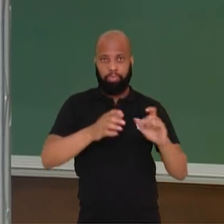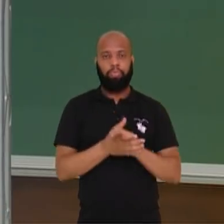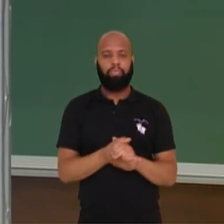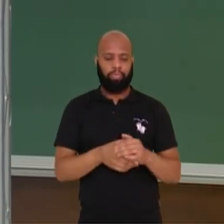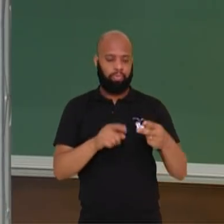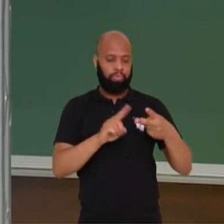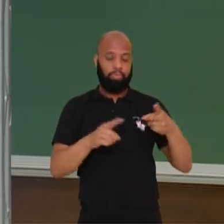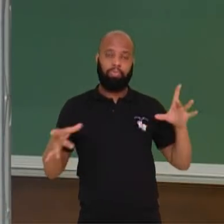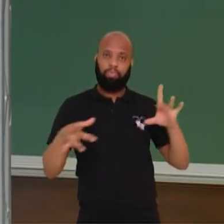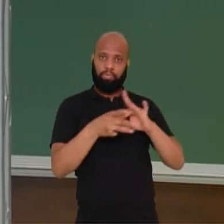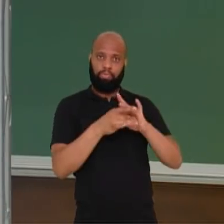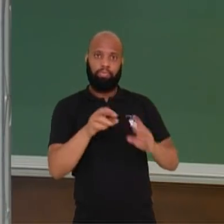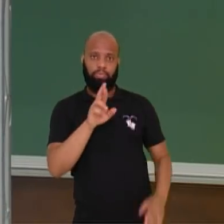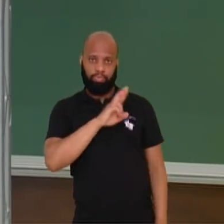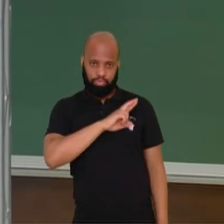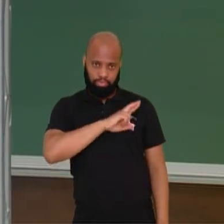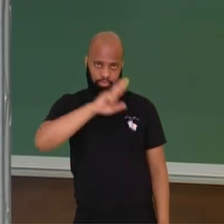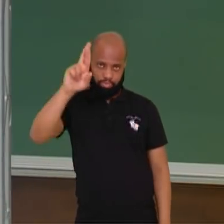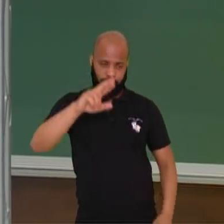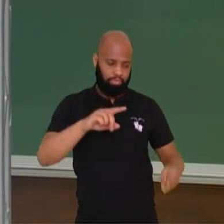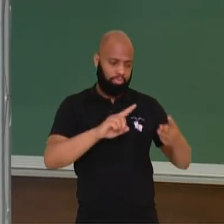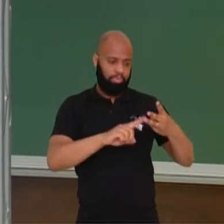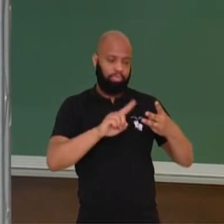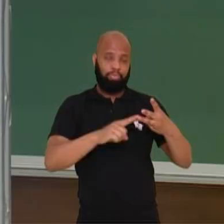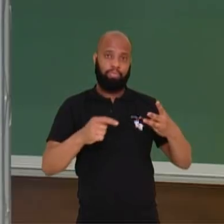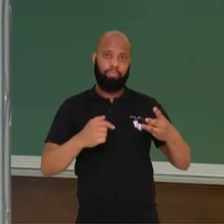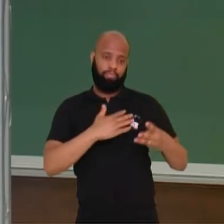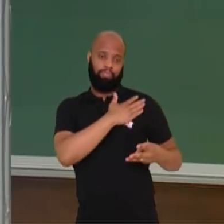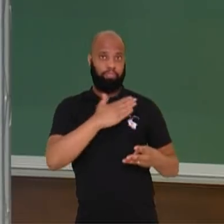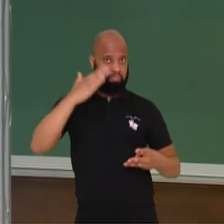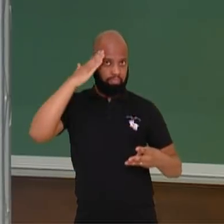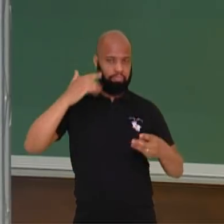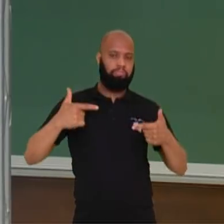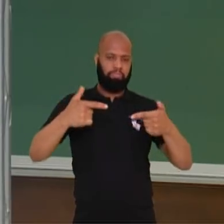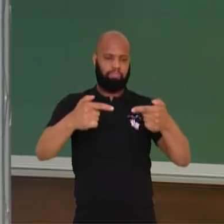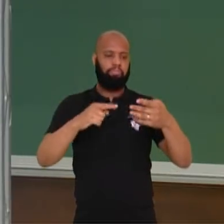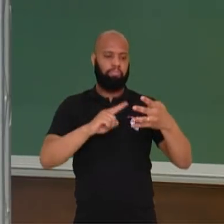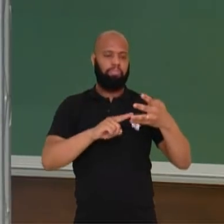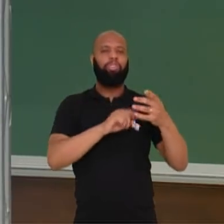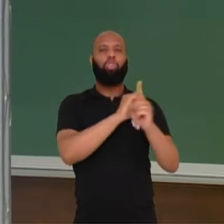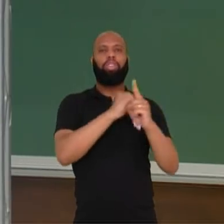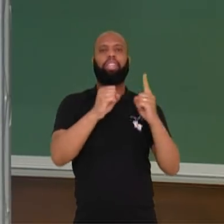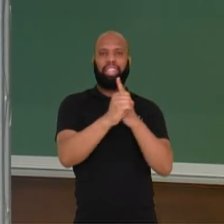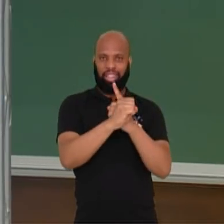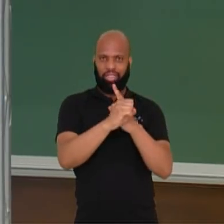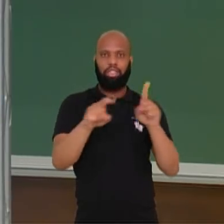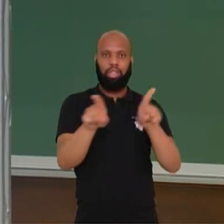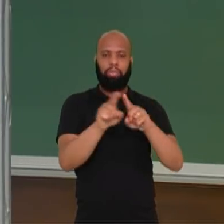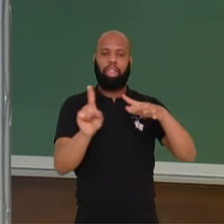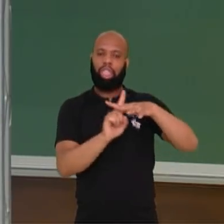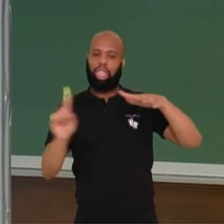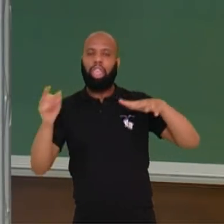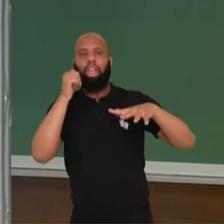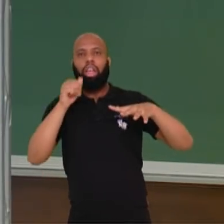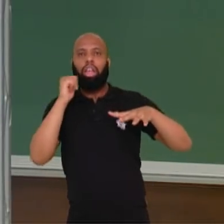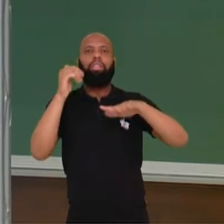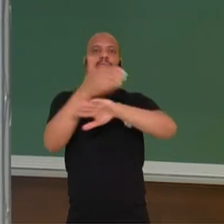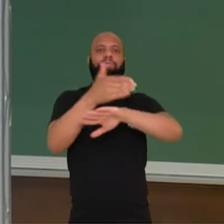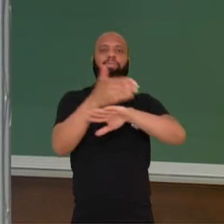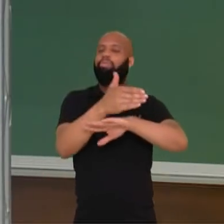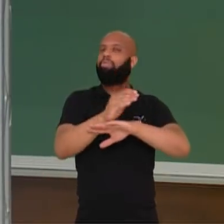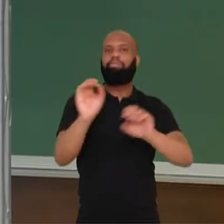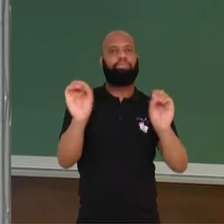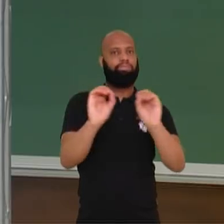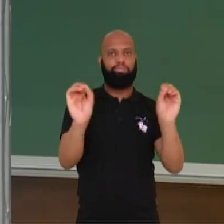tem uma ligação com a religião, tem um aspecto militar e essa questão social da exclusão da mulher, da participação